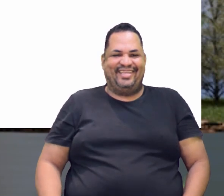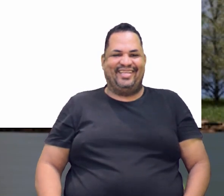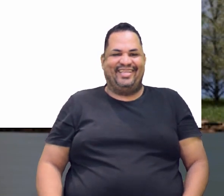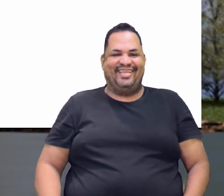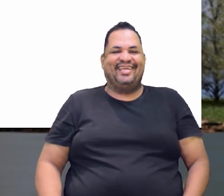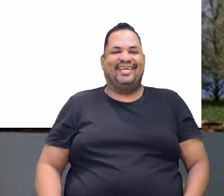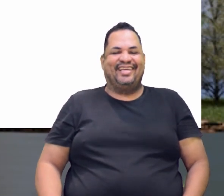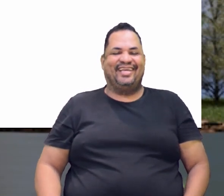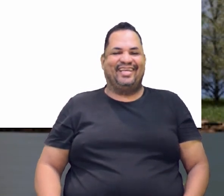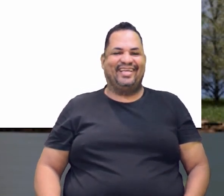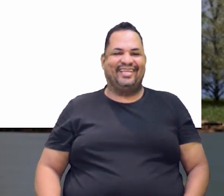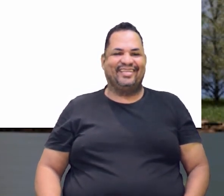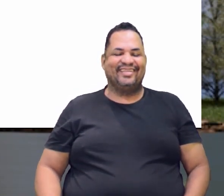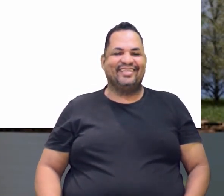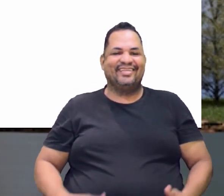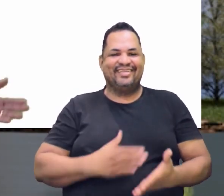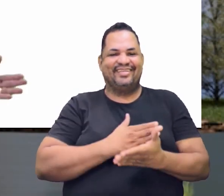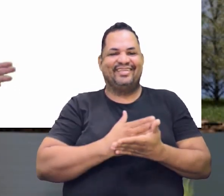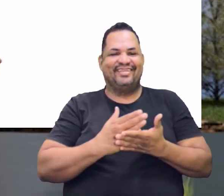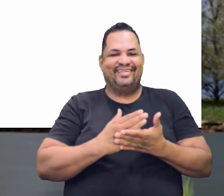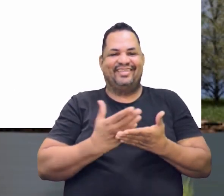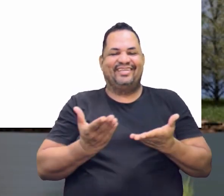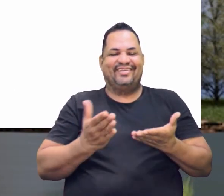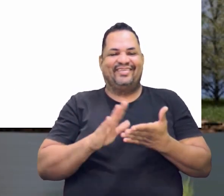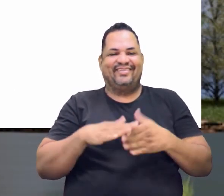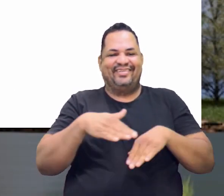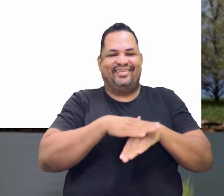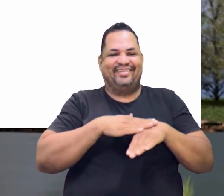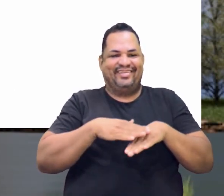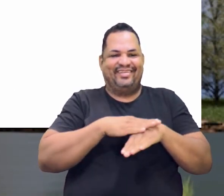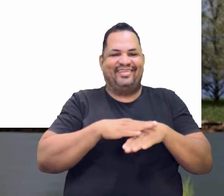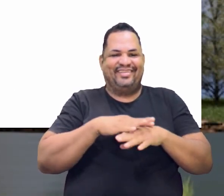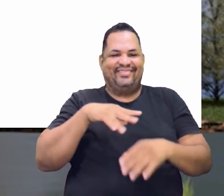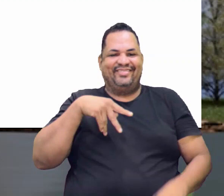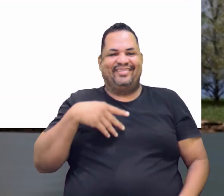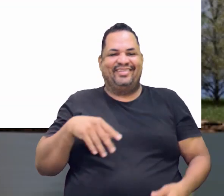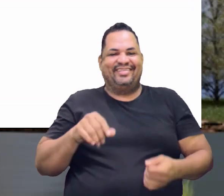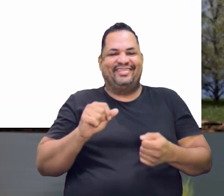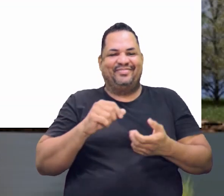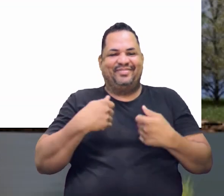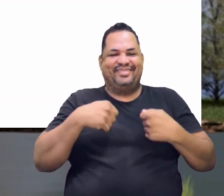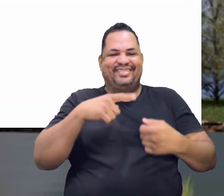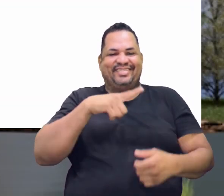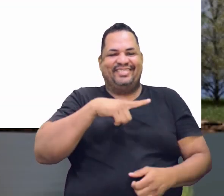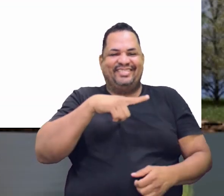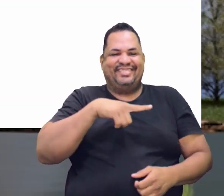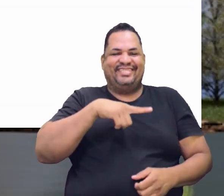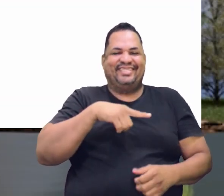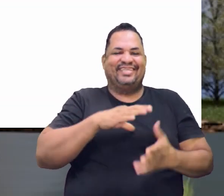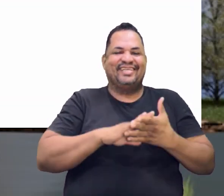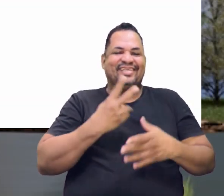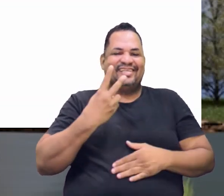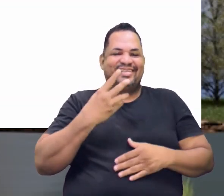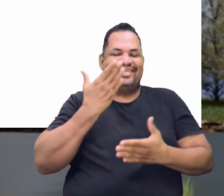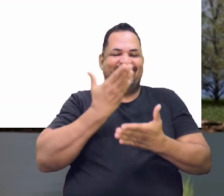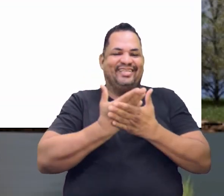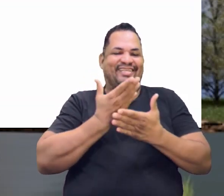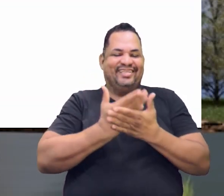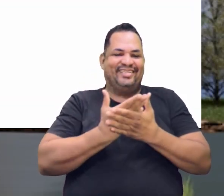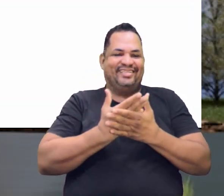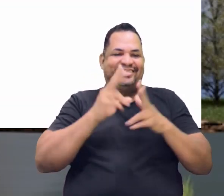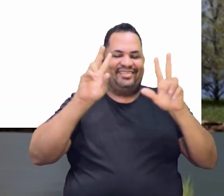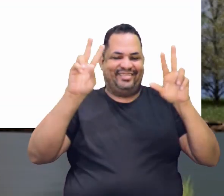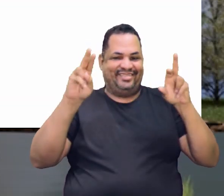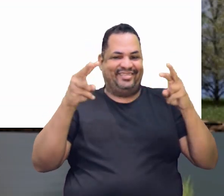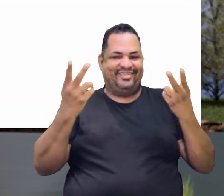Parte 1 e parte 2, né? Começando aqui com o Sâmio, ele falou assim, vai ter que ser 2 aulas esse assunto aí. É